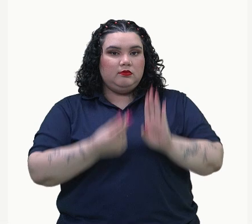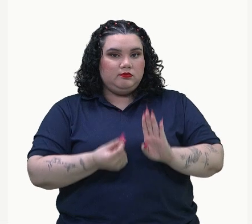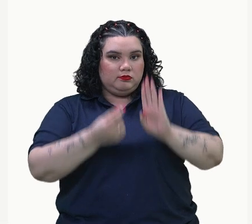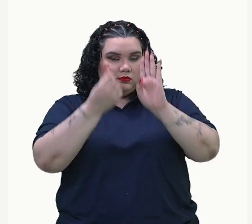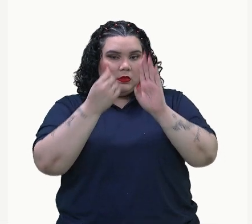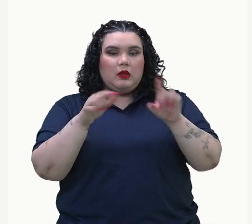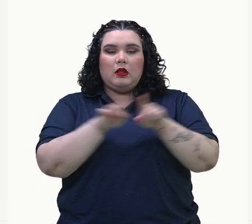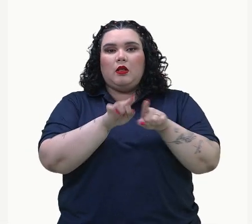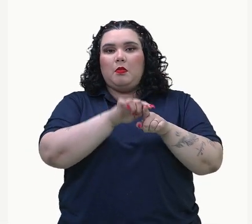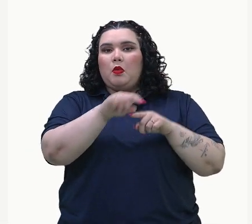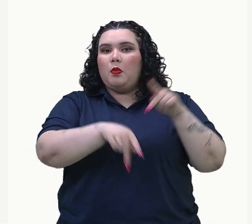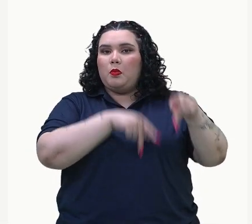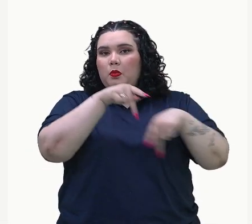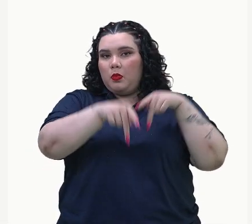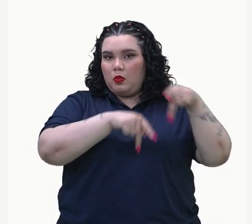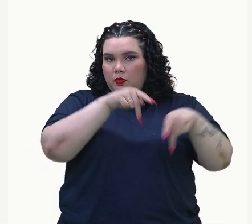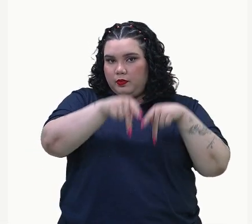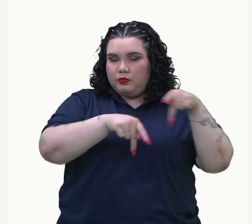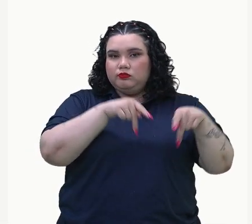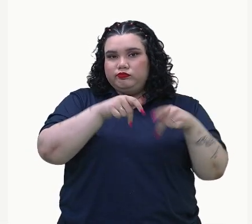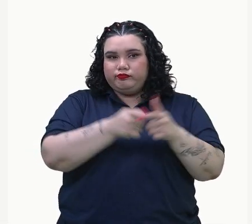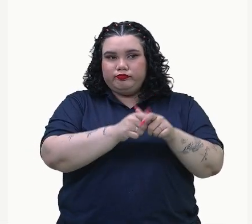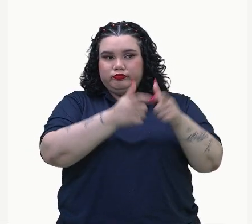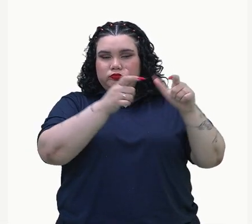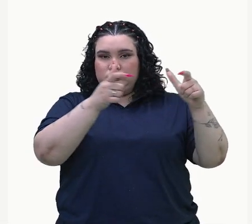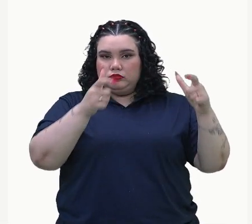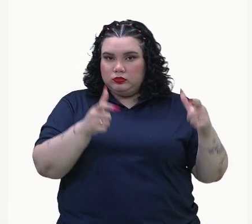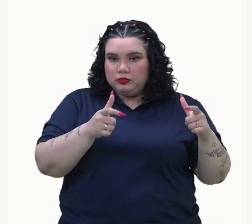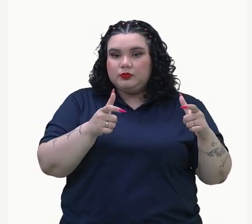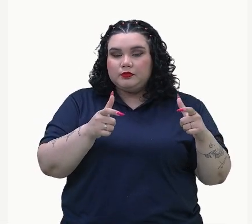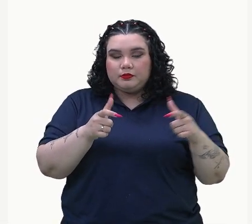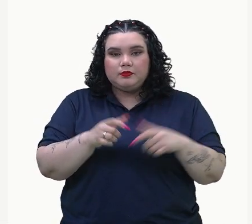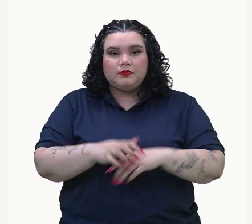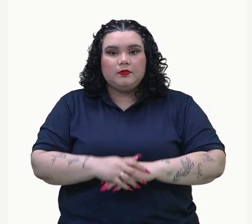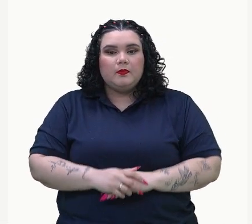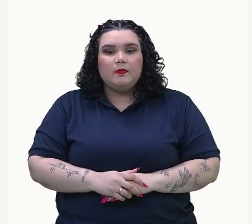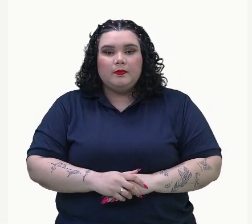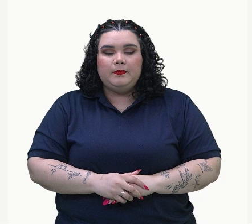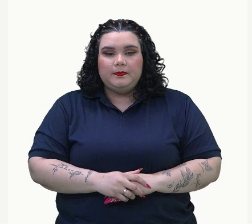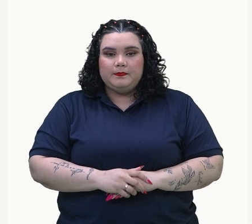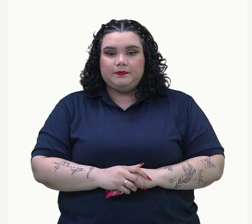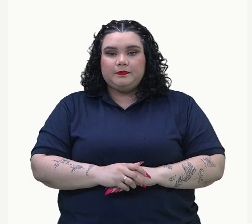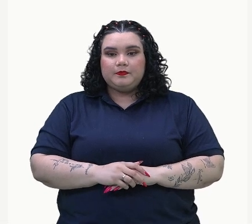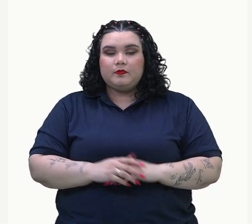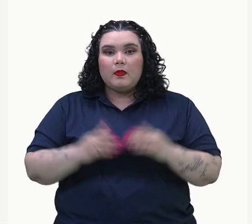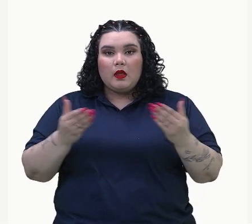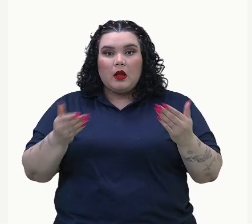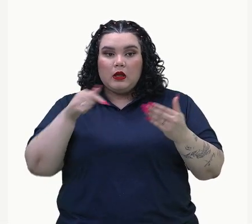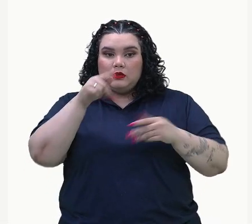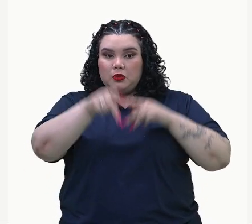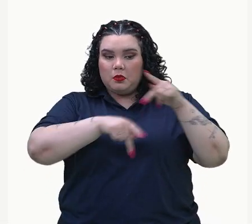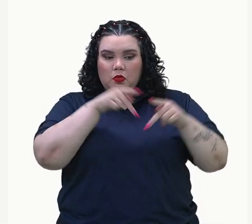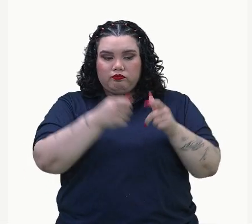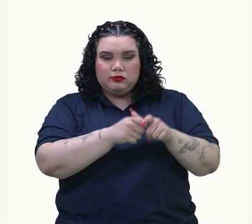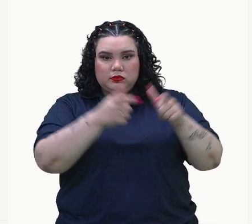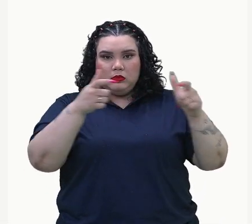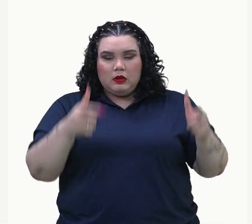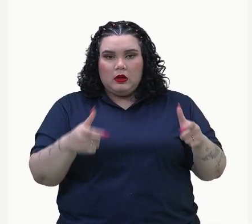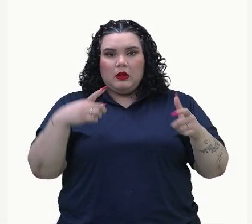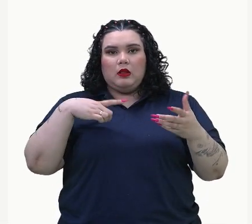da população, o povão, tá, gente? O povão que tinha ali